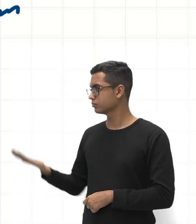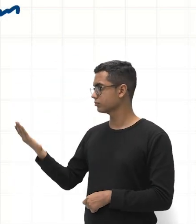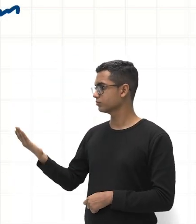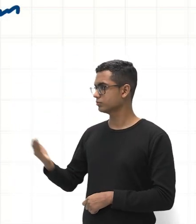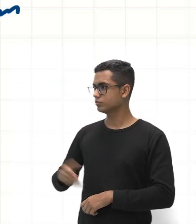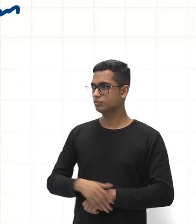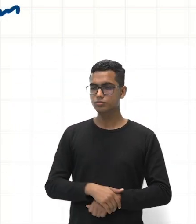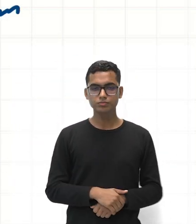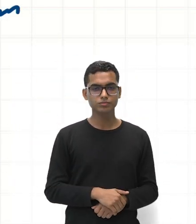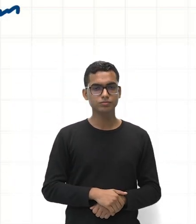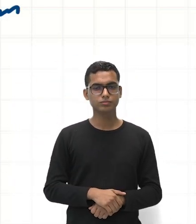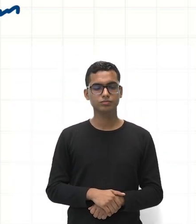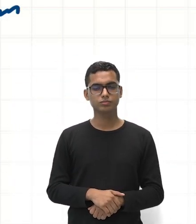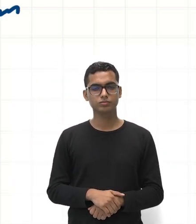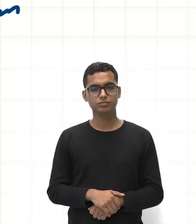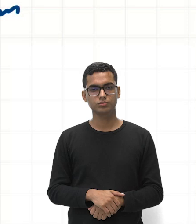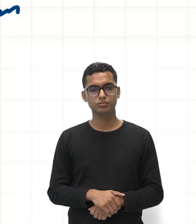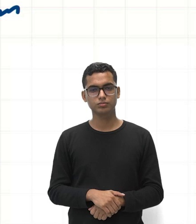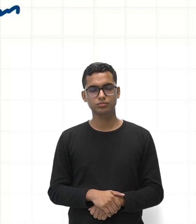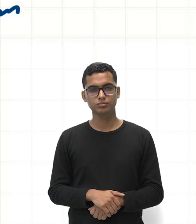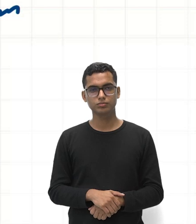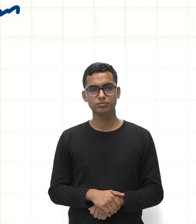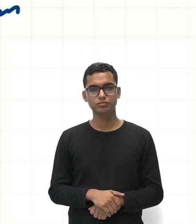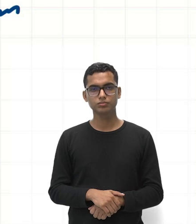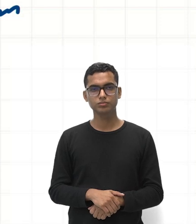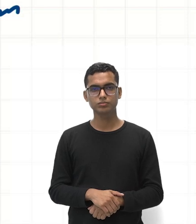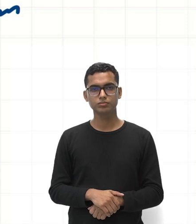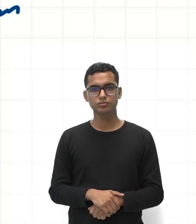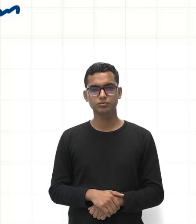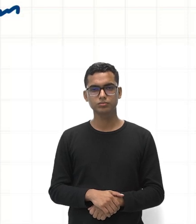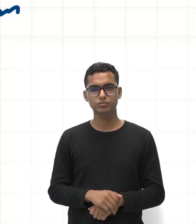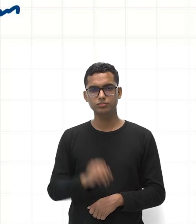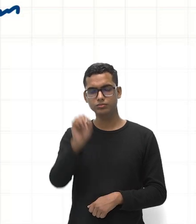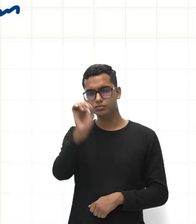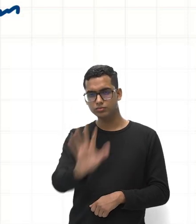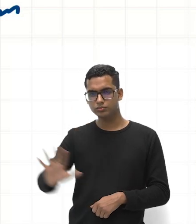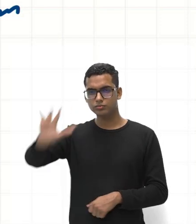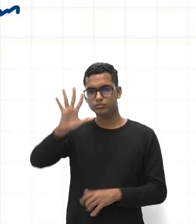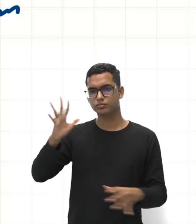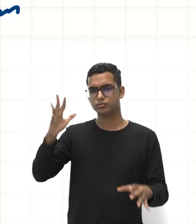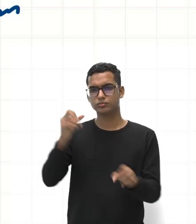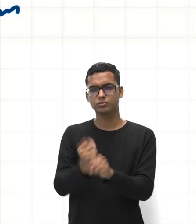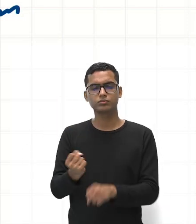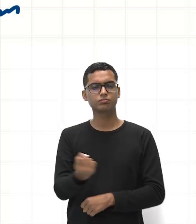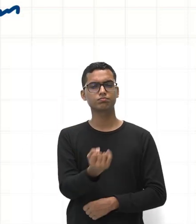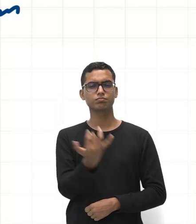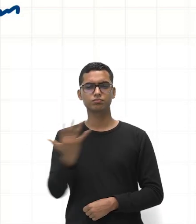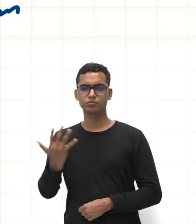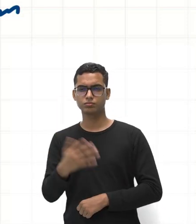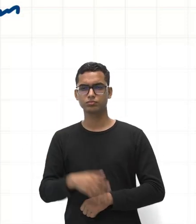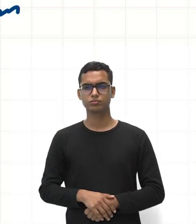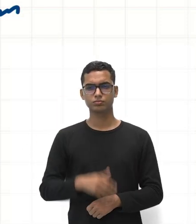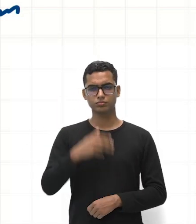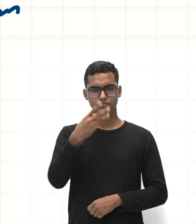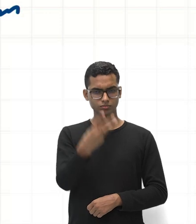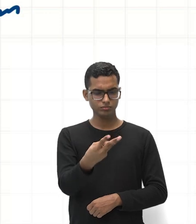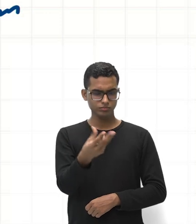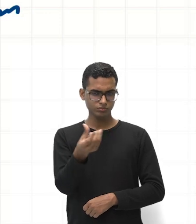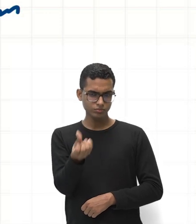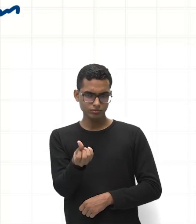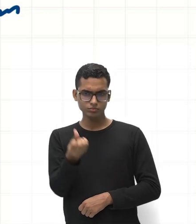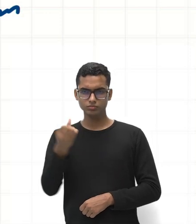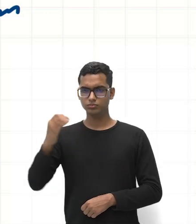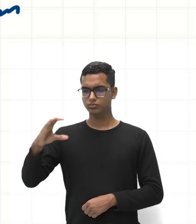vale 9 centímetros. Quer dizer, então, que o perímetro desse novo quadrado será igual a